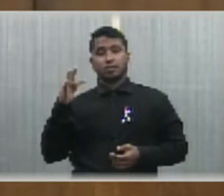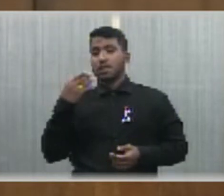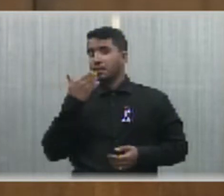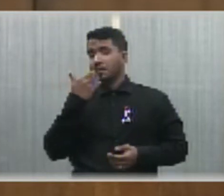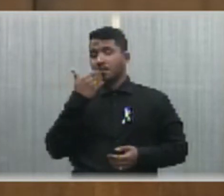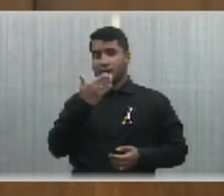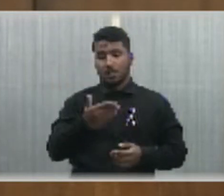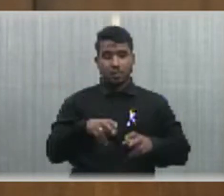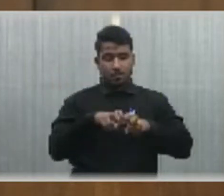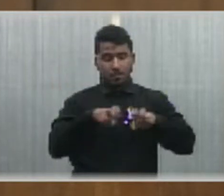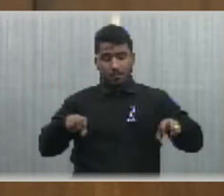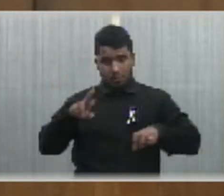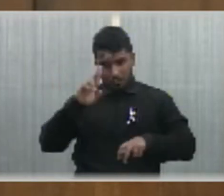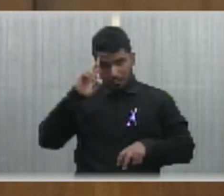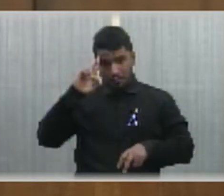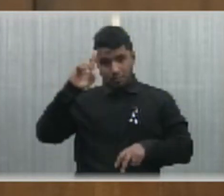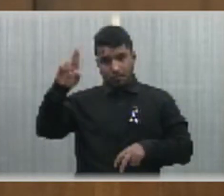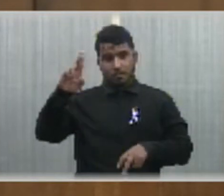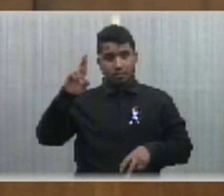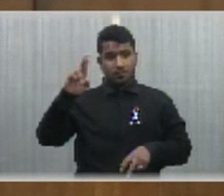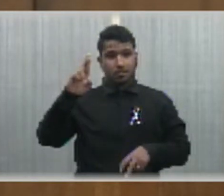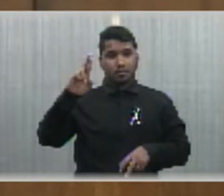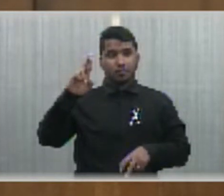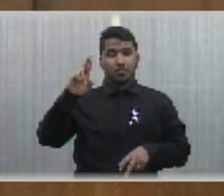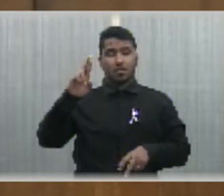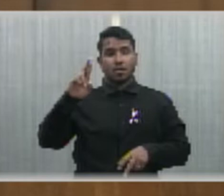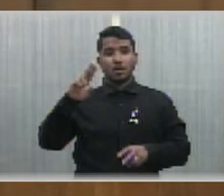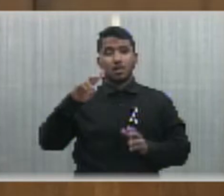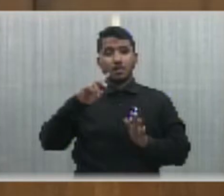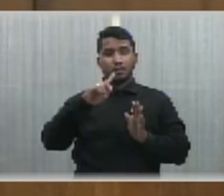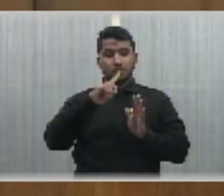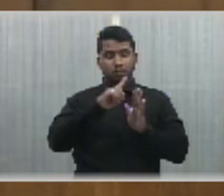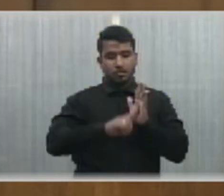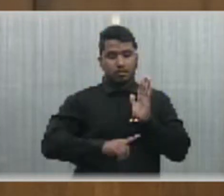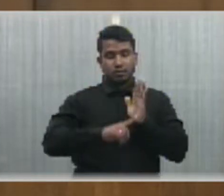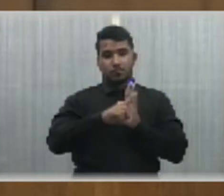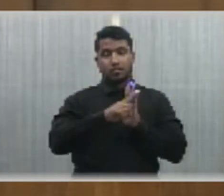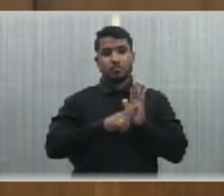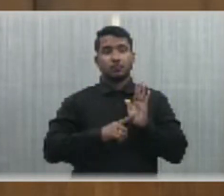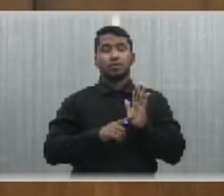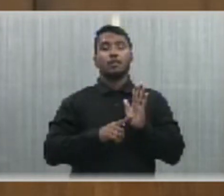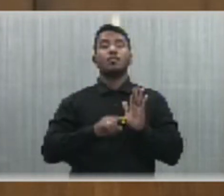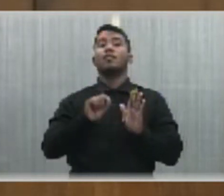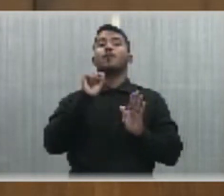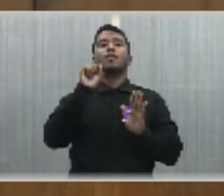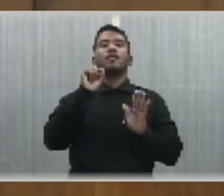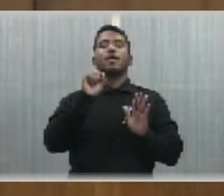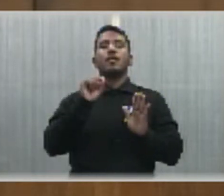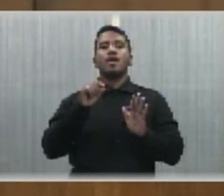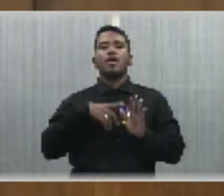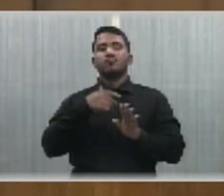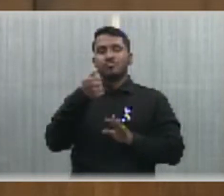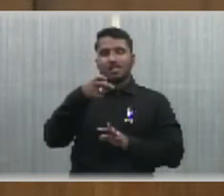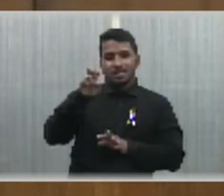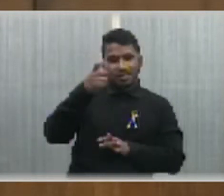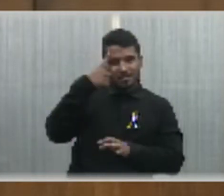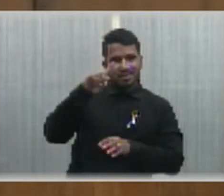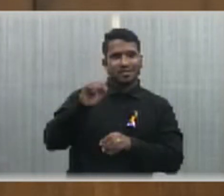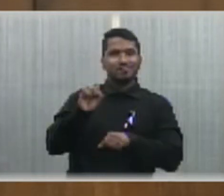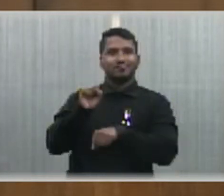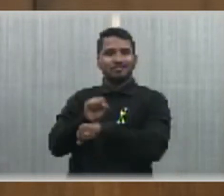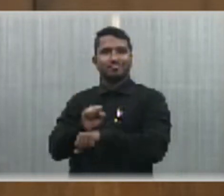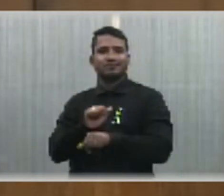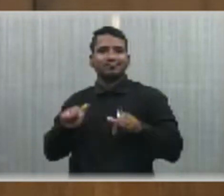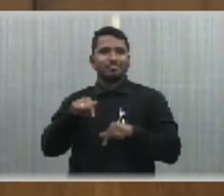sugeriu à mesa diretora a suspensão do recesso parlamentar. O senhor deputado Franzé